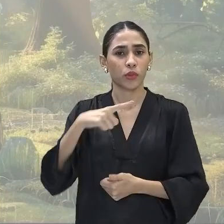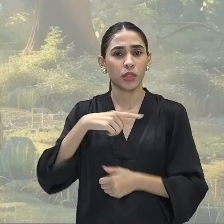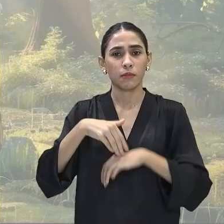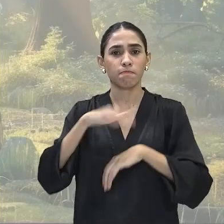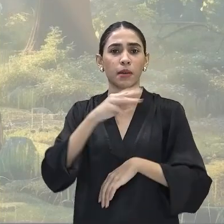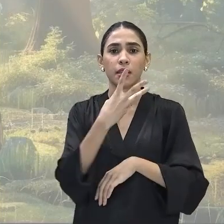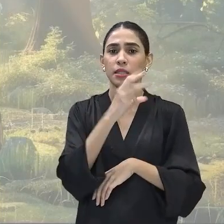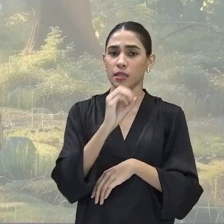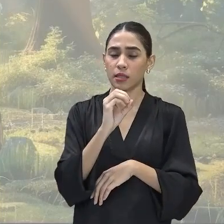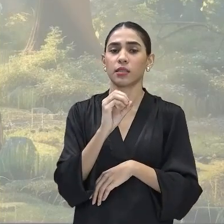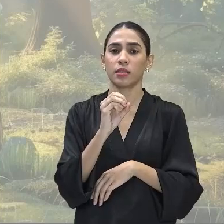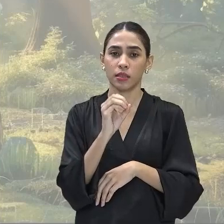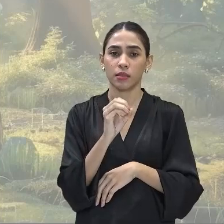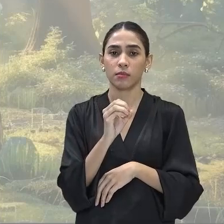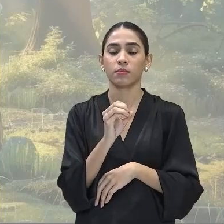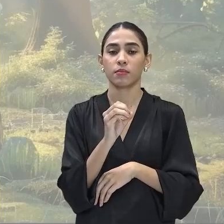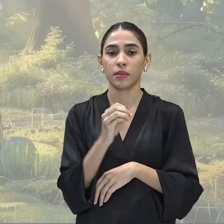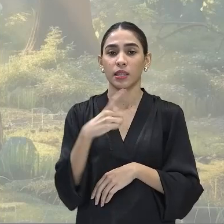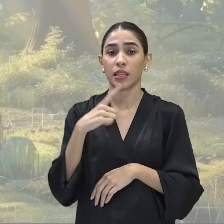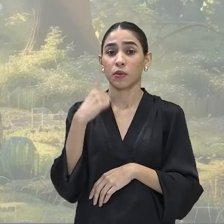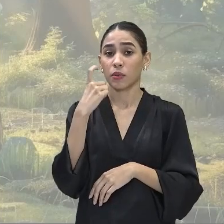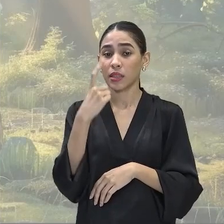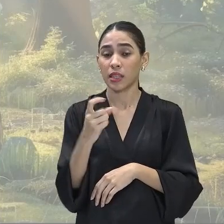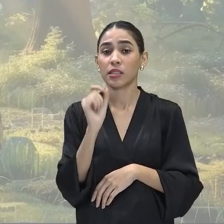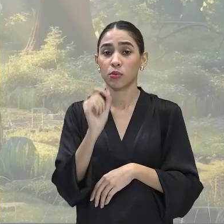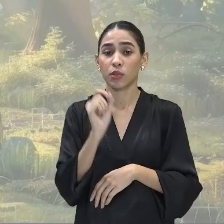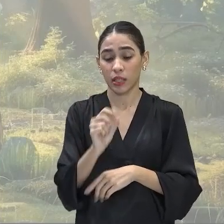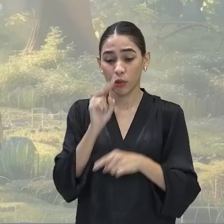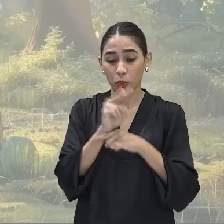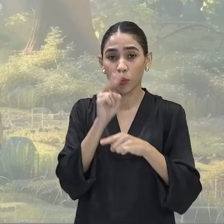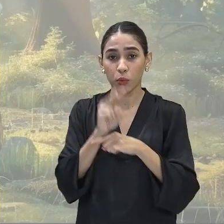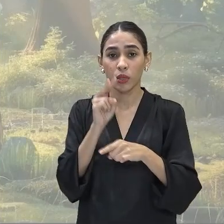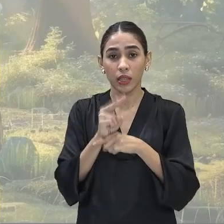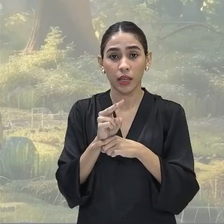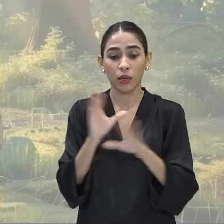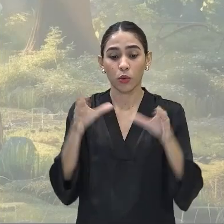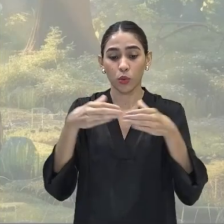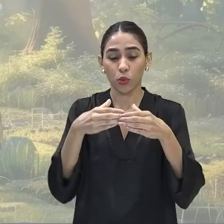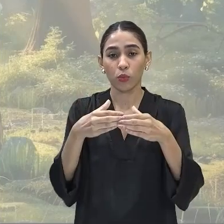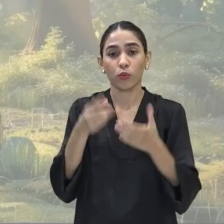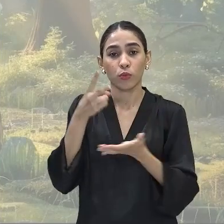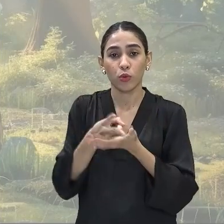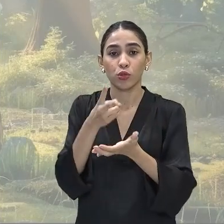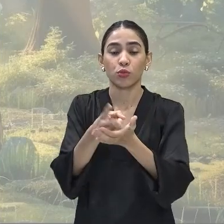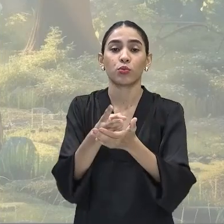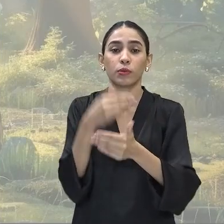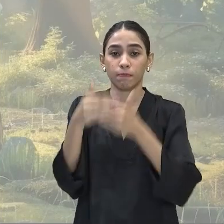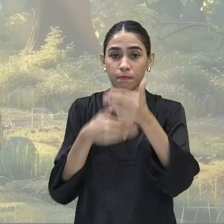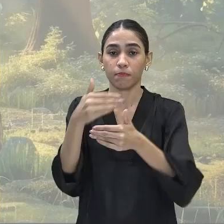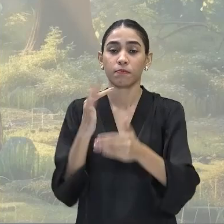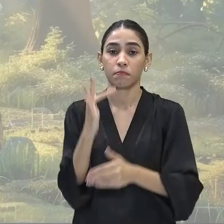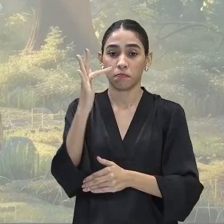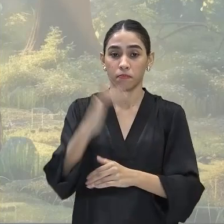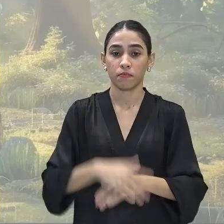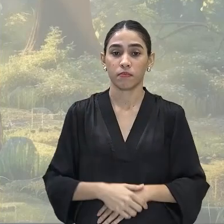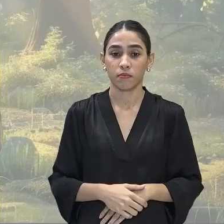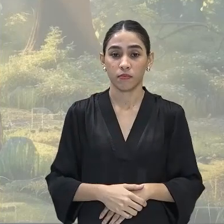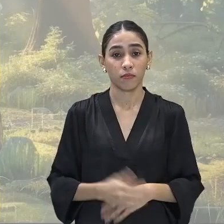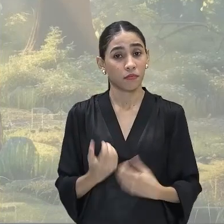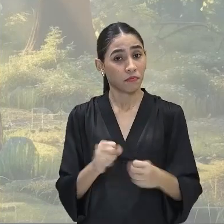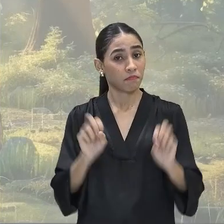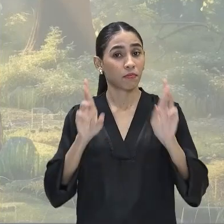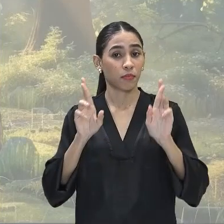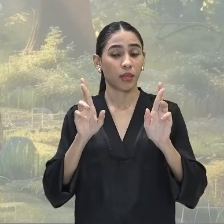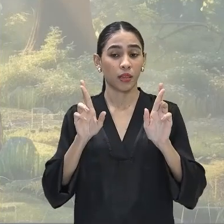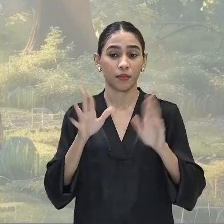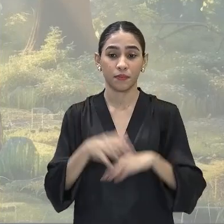30, sempre com essa busca de tentar garantir a sobrevivência dessas espécies. Vamos aguardar, vamos ver